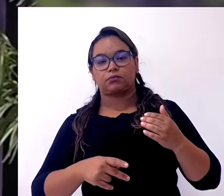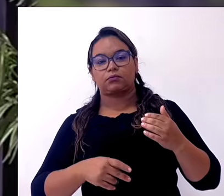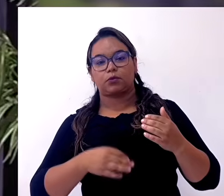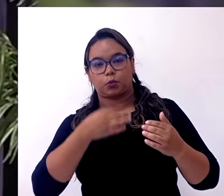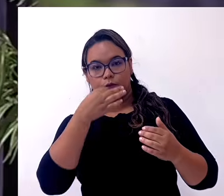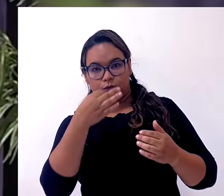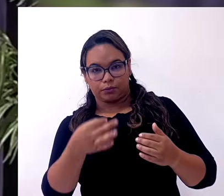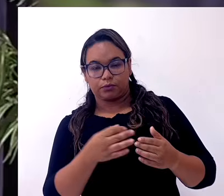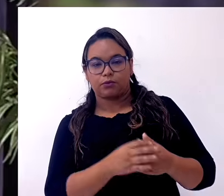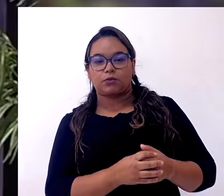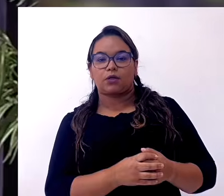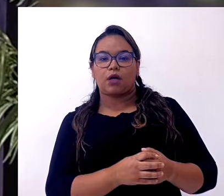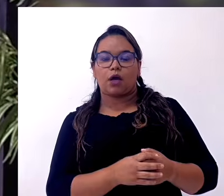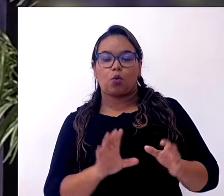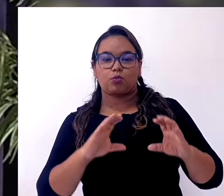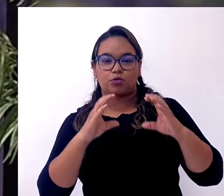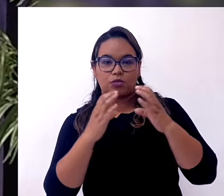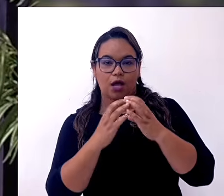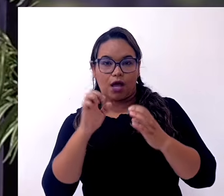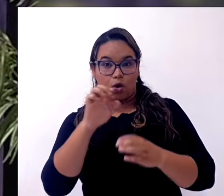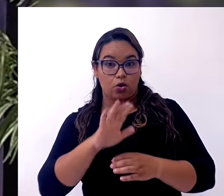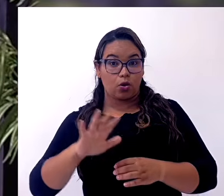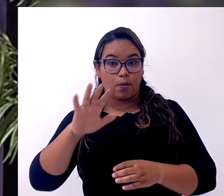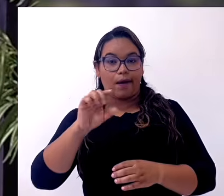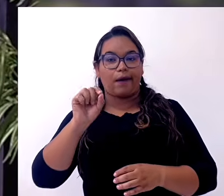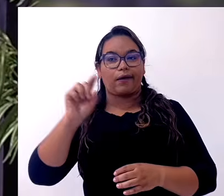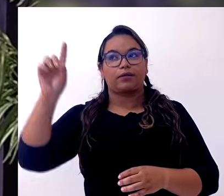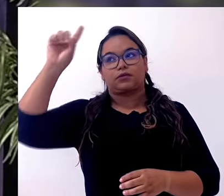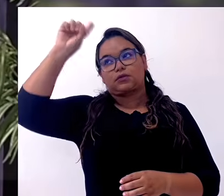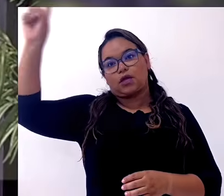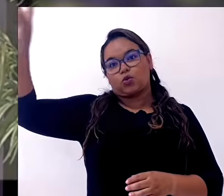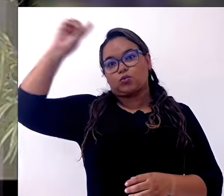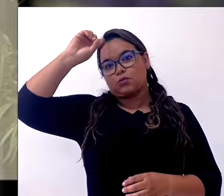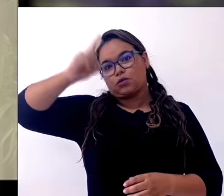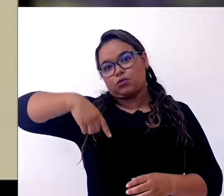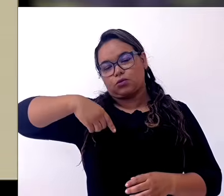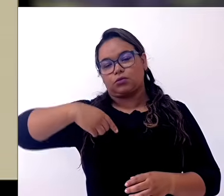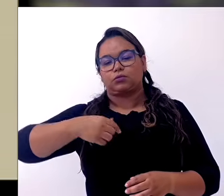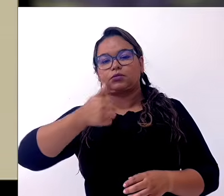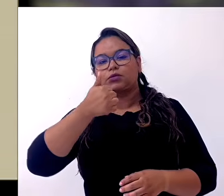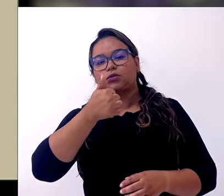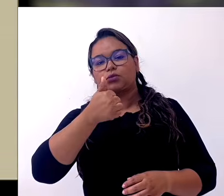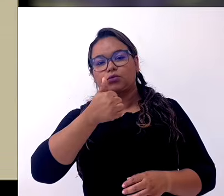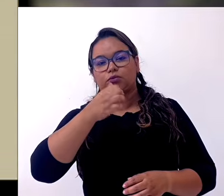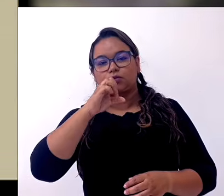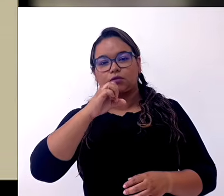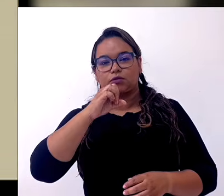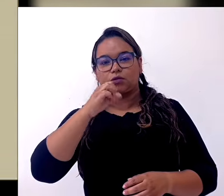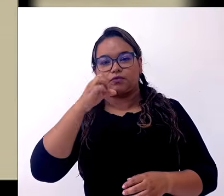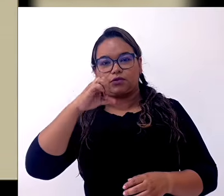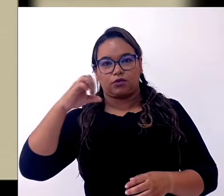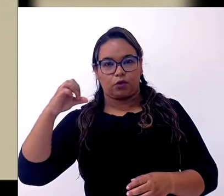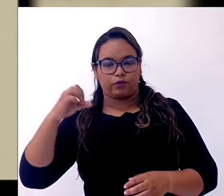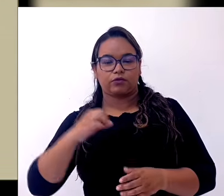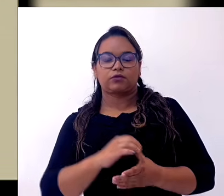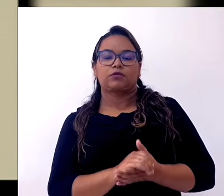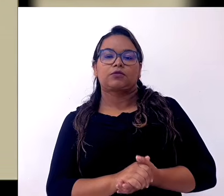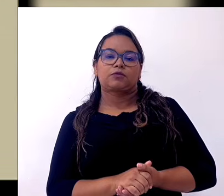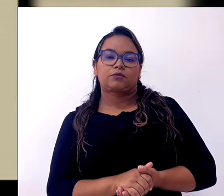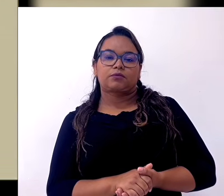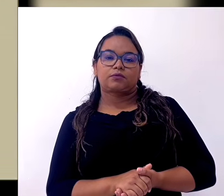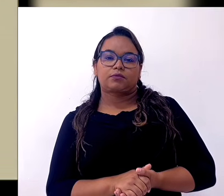é fascinante. Konrad Adenauer, que era o chanceler alemão naquele tempo específico, quando isto